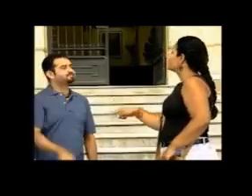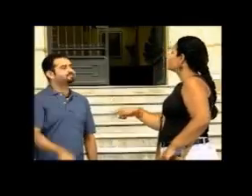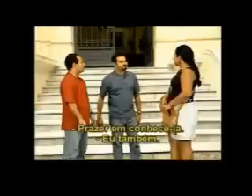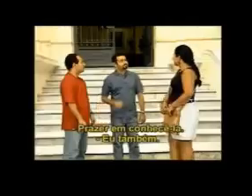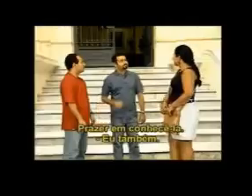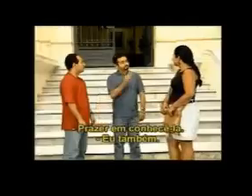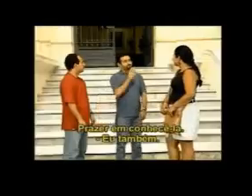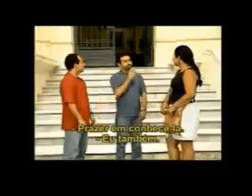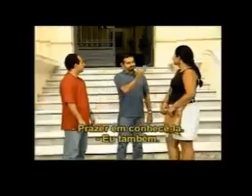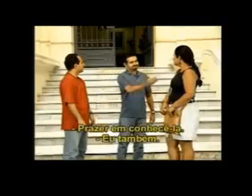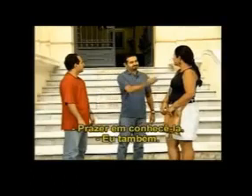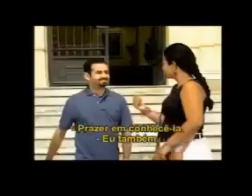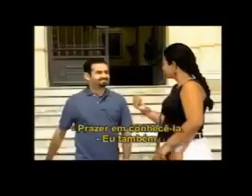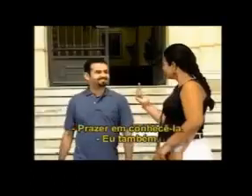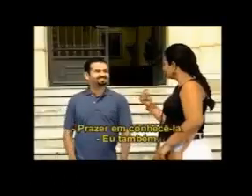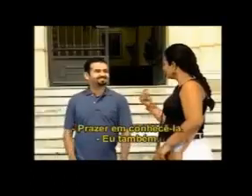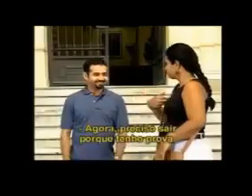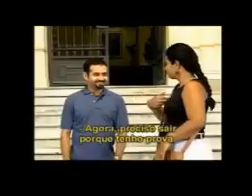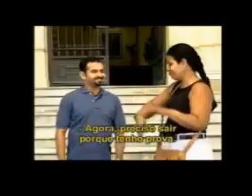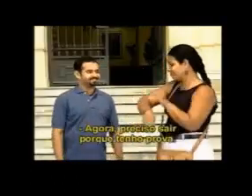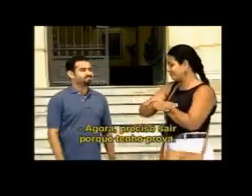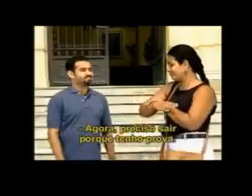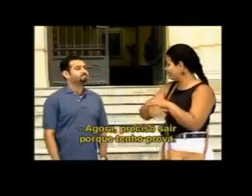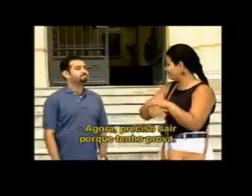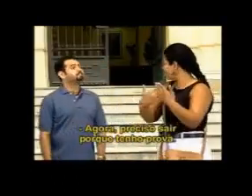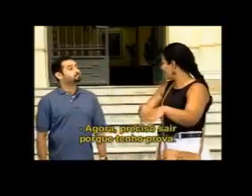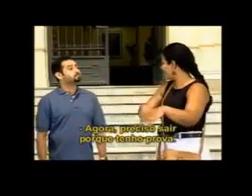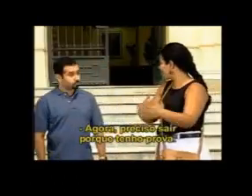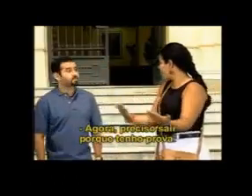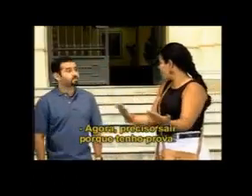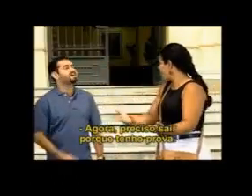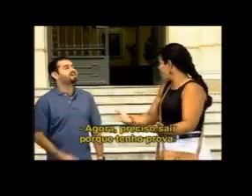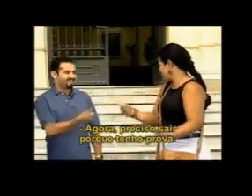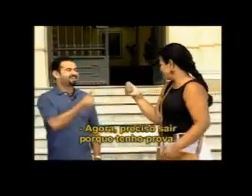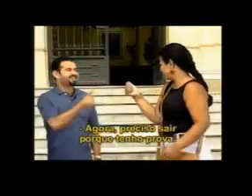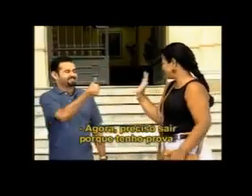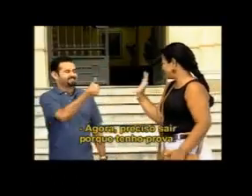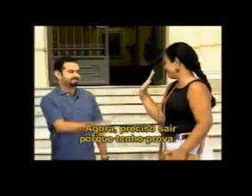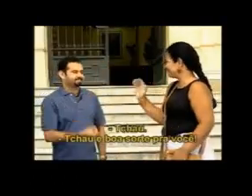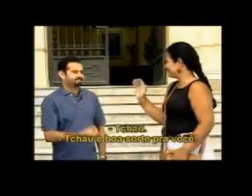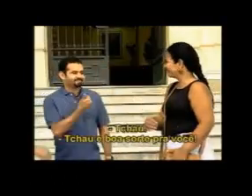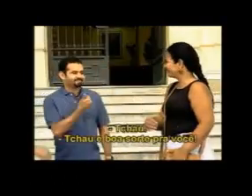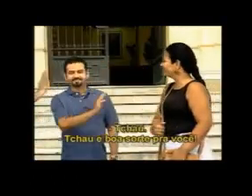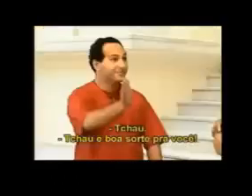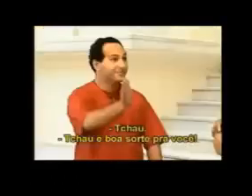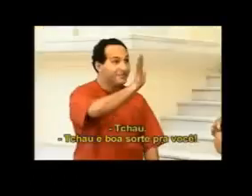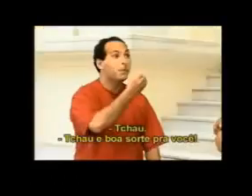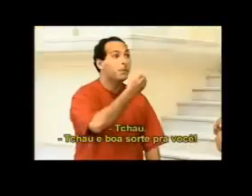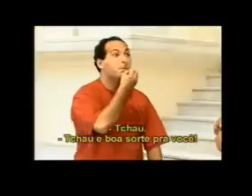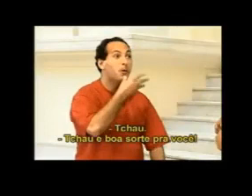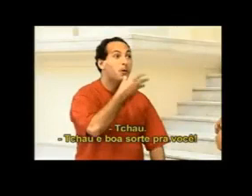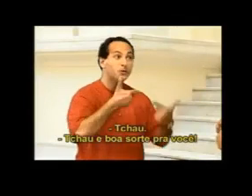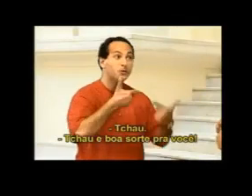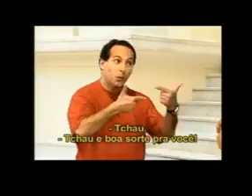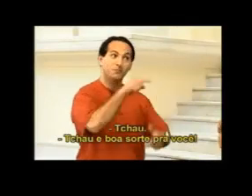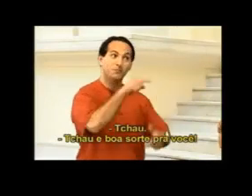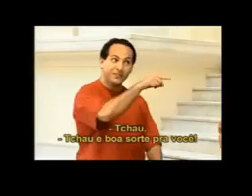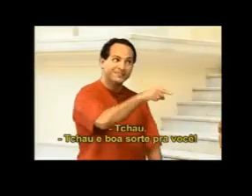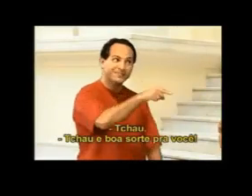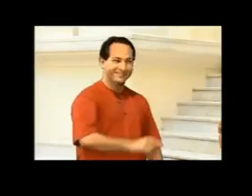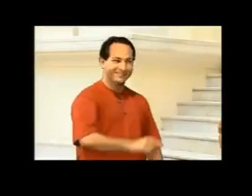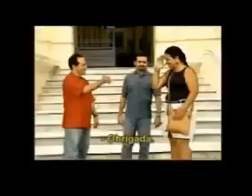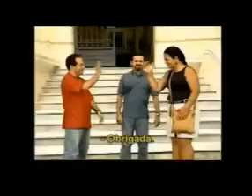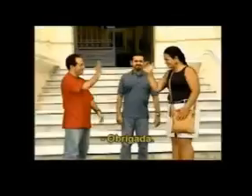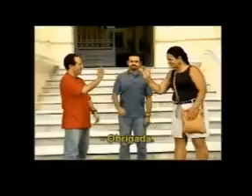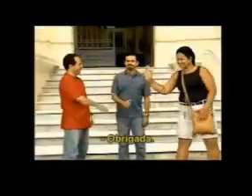Alan. Prazer em conhecê-la. Eu também. Agora preciso sair porque tenho prova. Tchau. Tchau e boa sorte